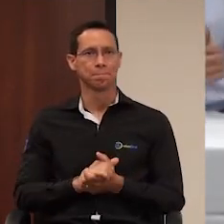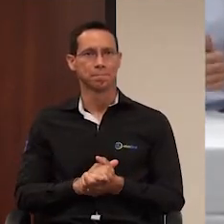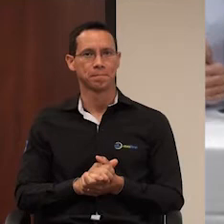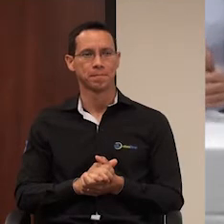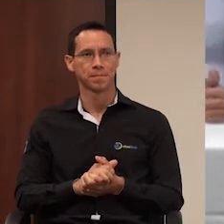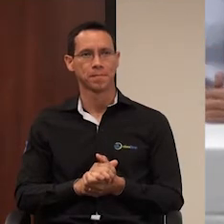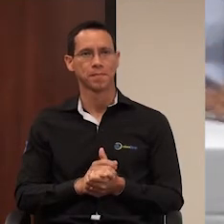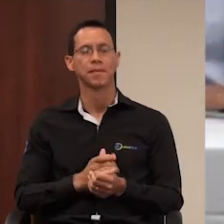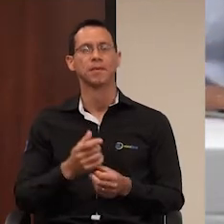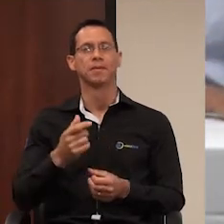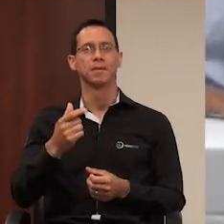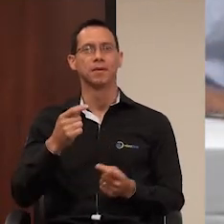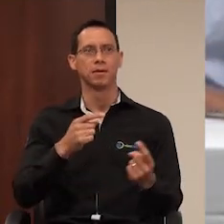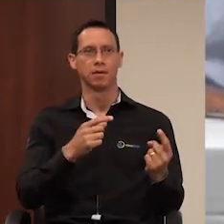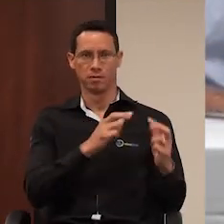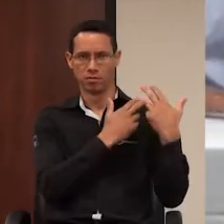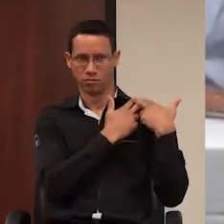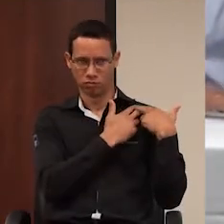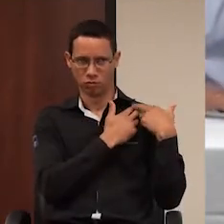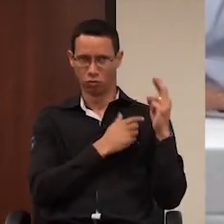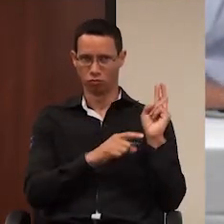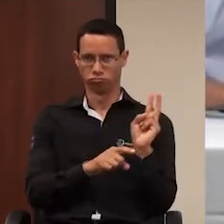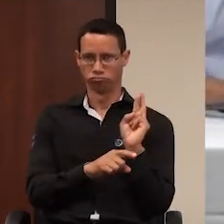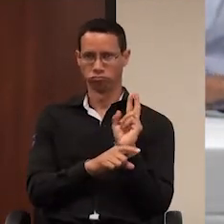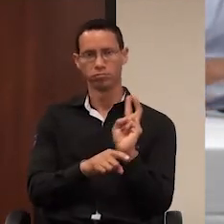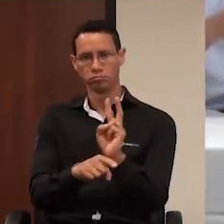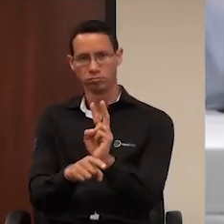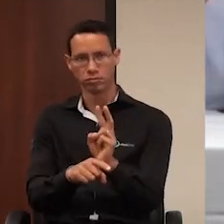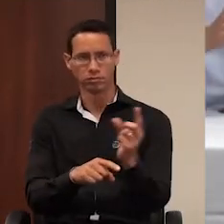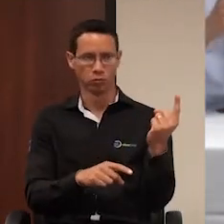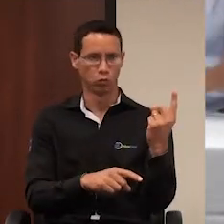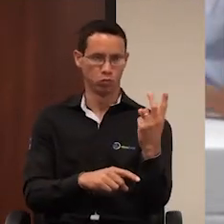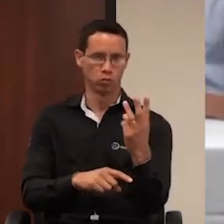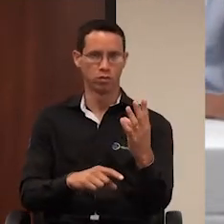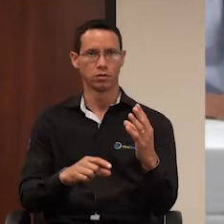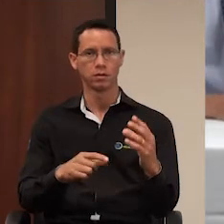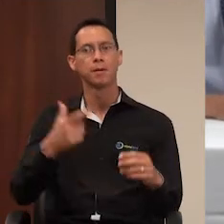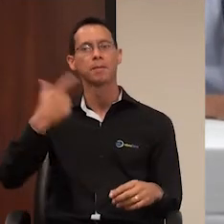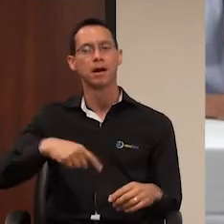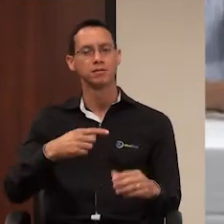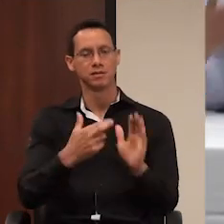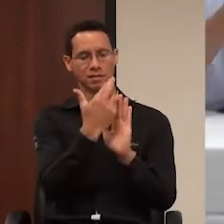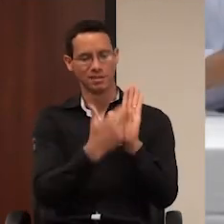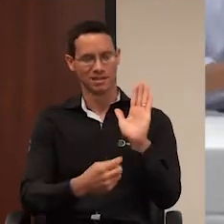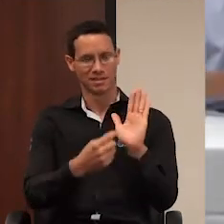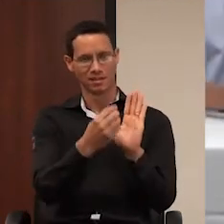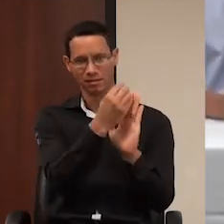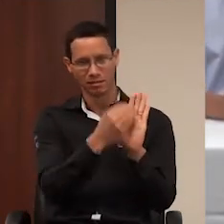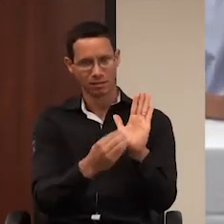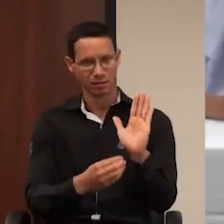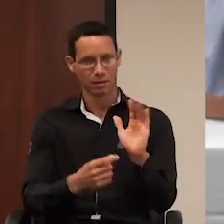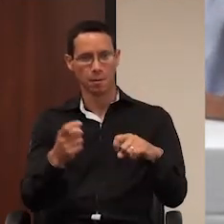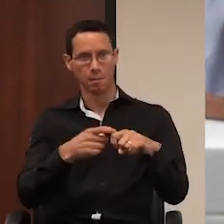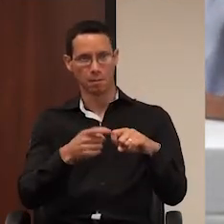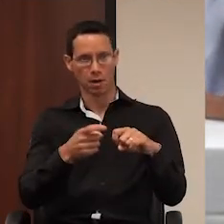A nomeação de mais de um curador e a necessidade do relatório médico para a ingresso da